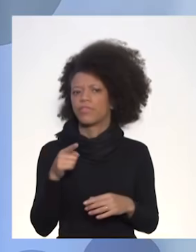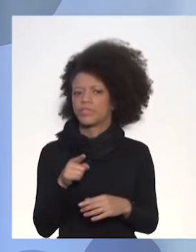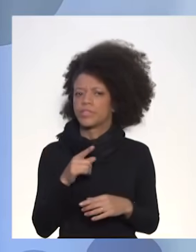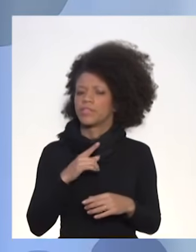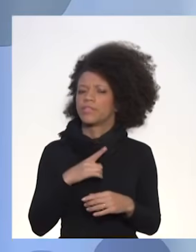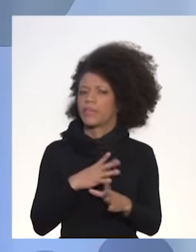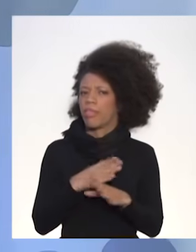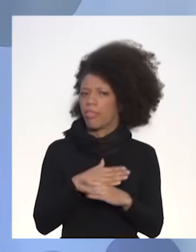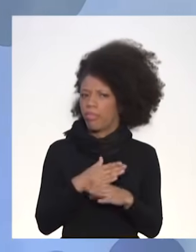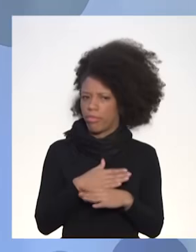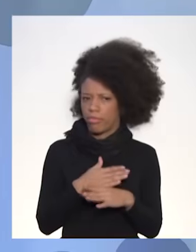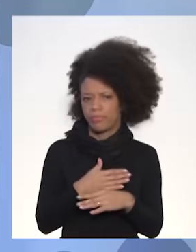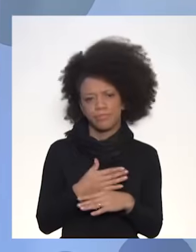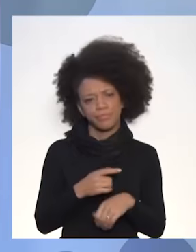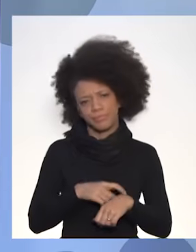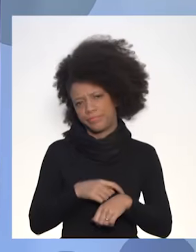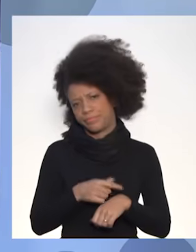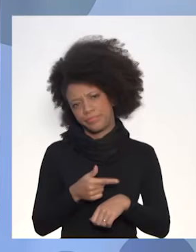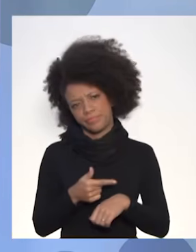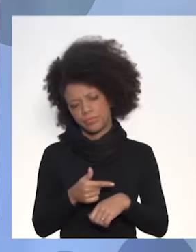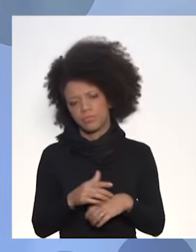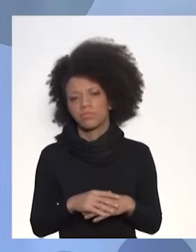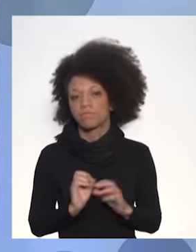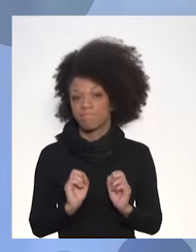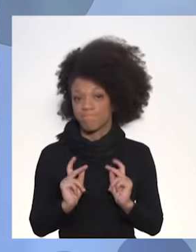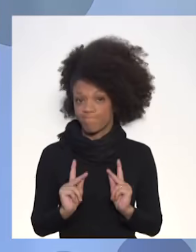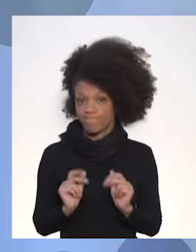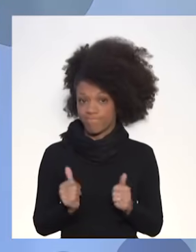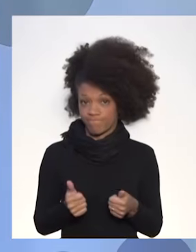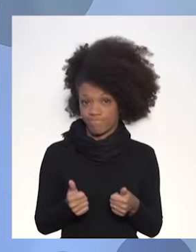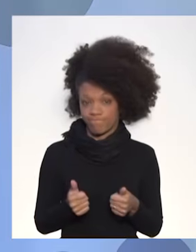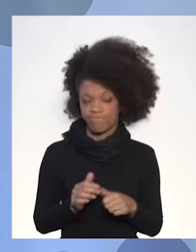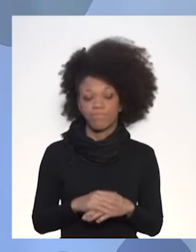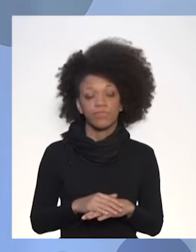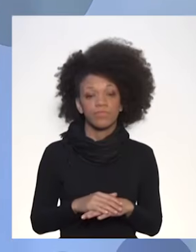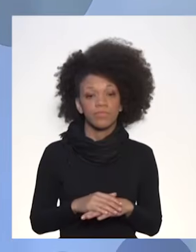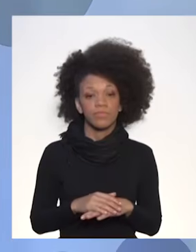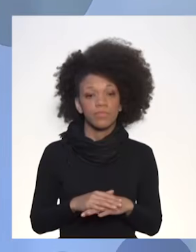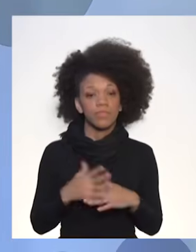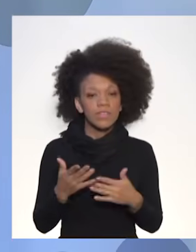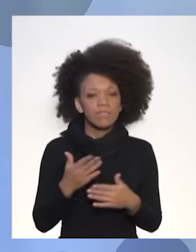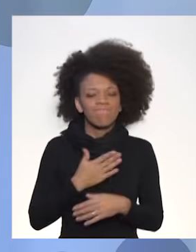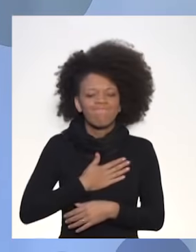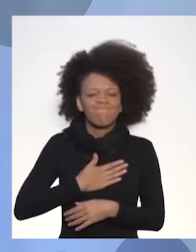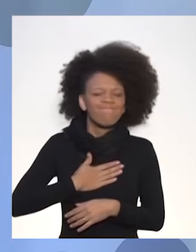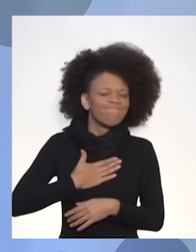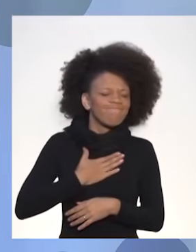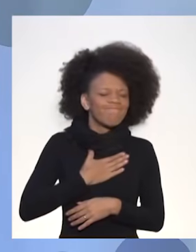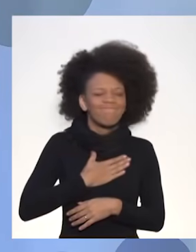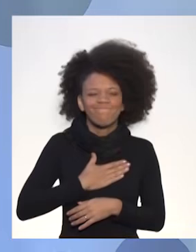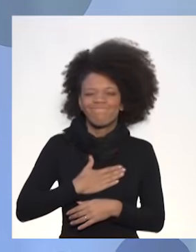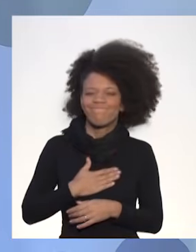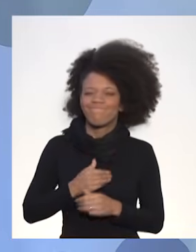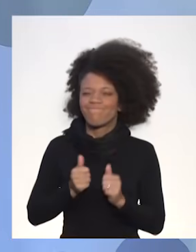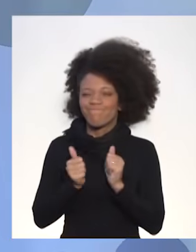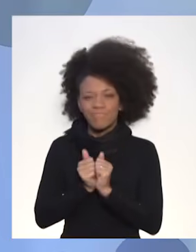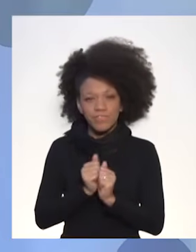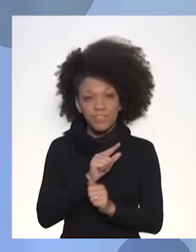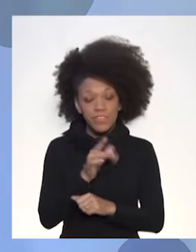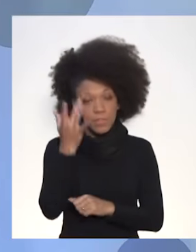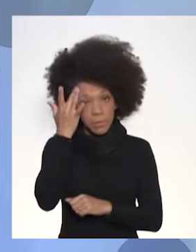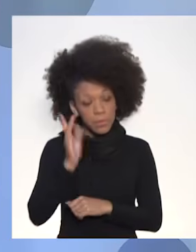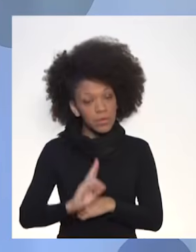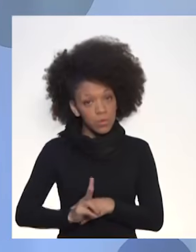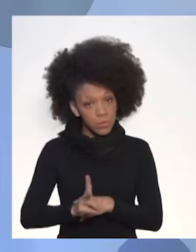acabar se perdendo, não tendo tempo para fazer tudo isso. Tá certo, pessoal? Gente, foi um prazer imenso estar aqui com vocês. Amanhã a gente